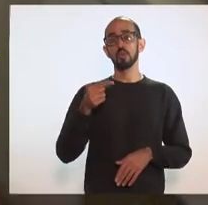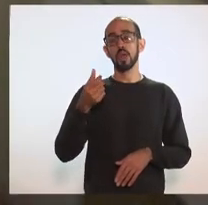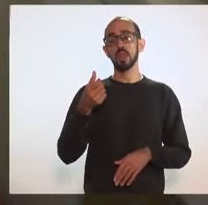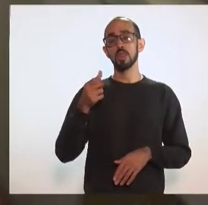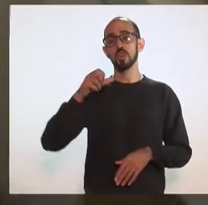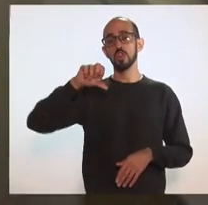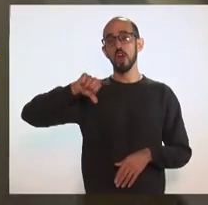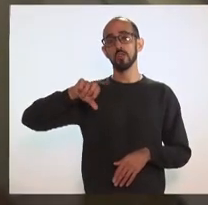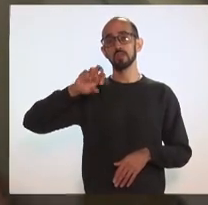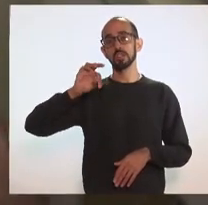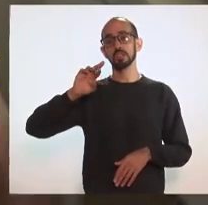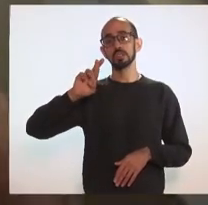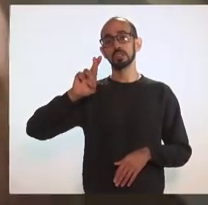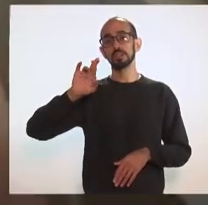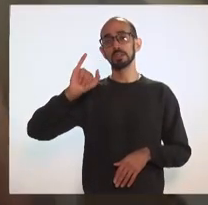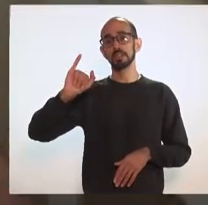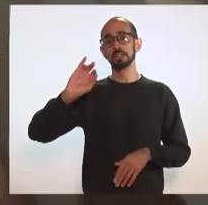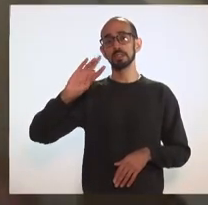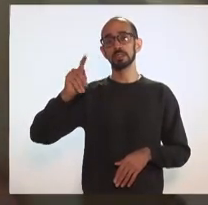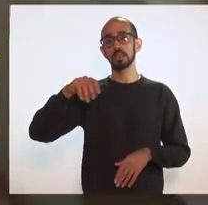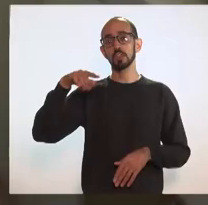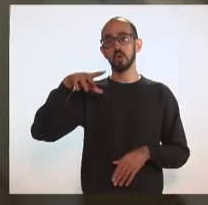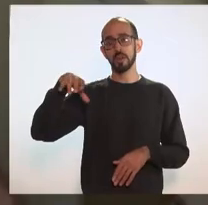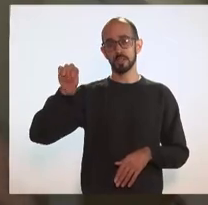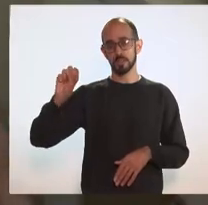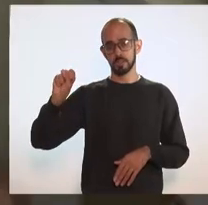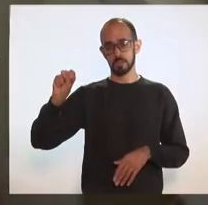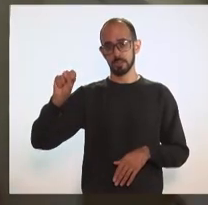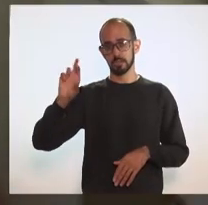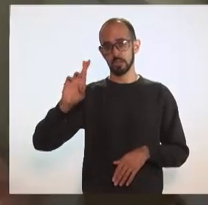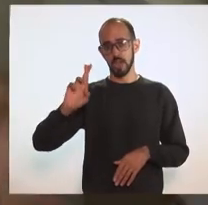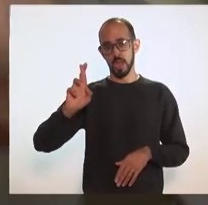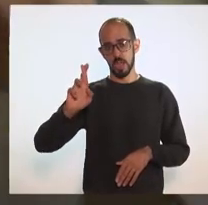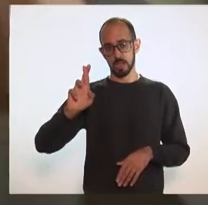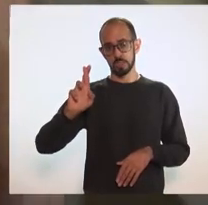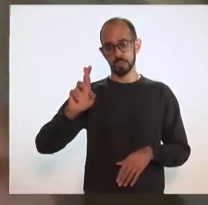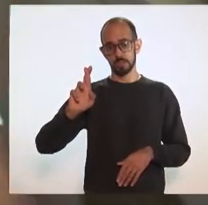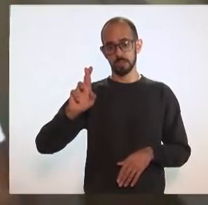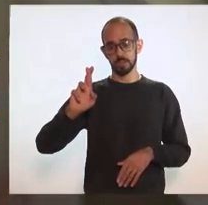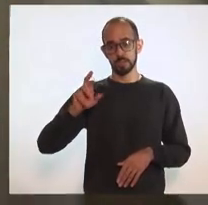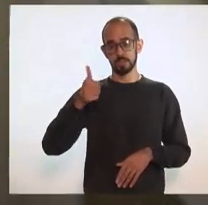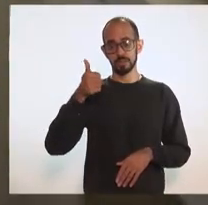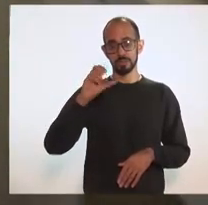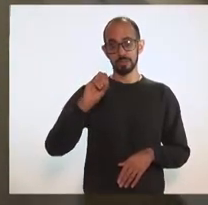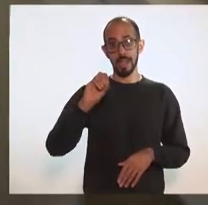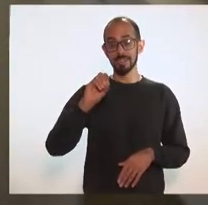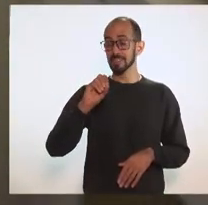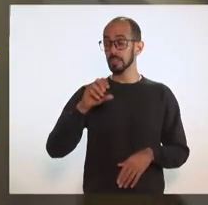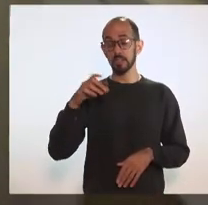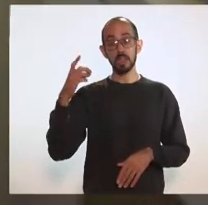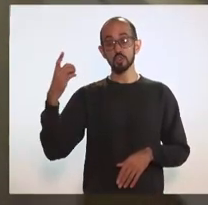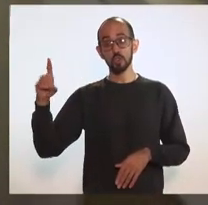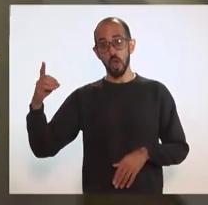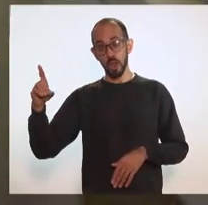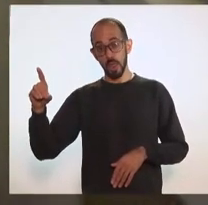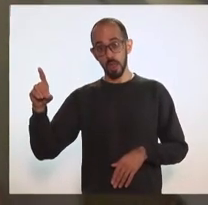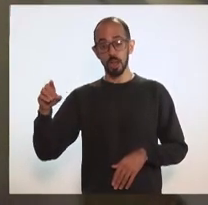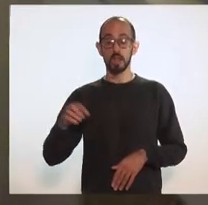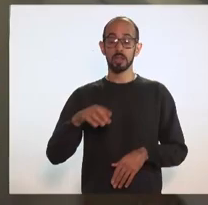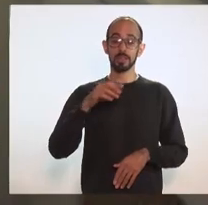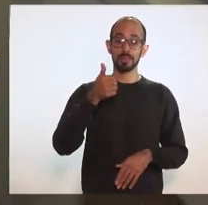o próprio nome grosso modo são 10 trilhões de reais